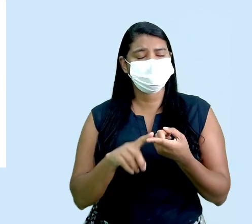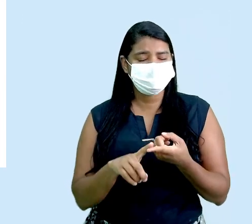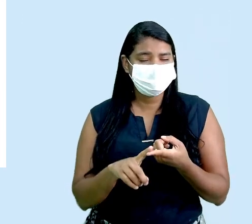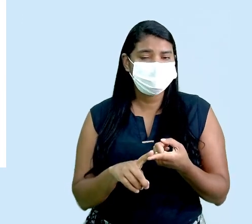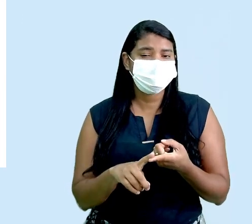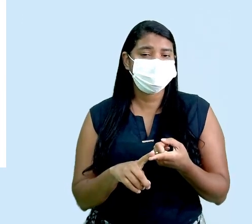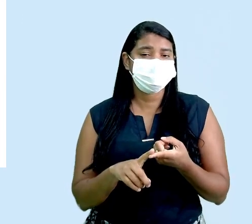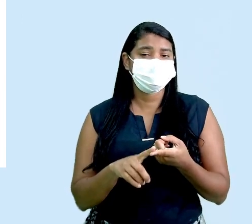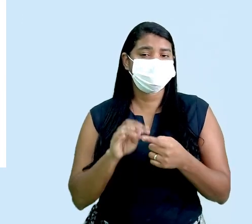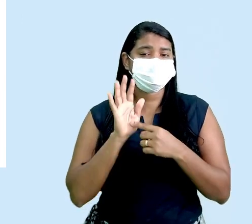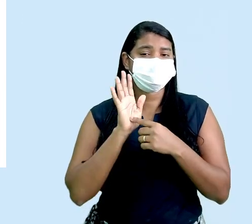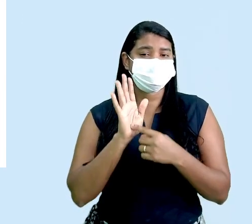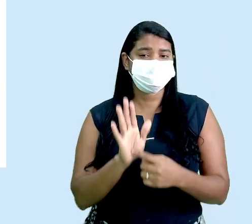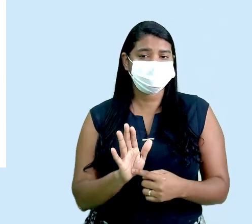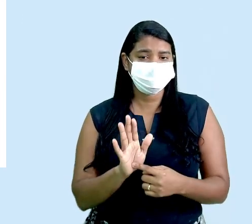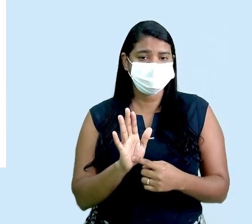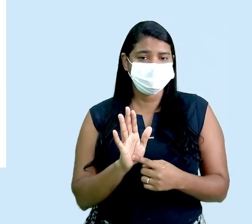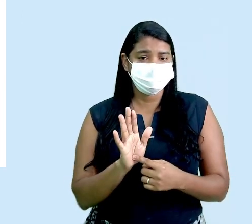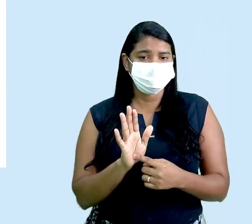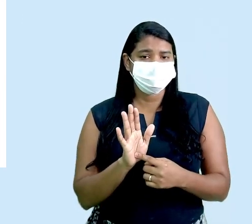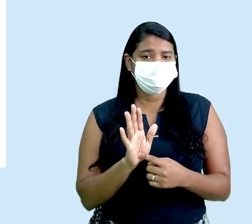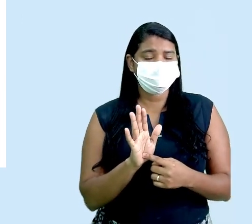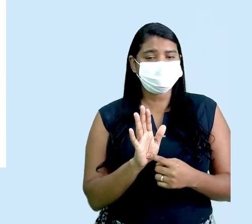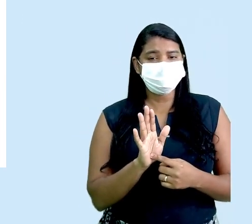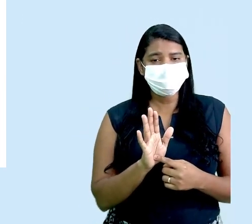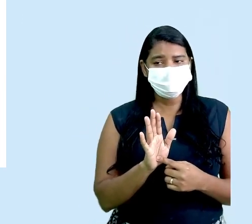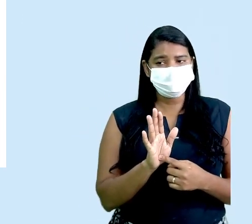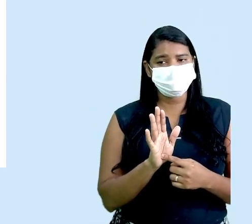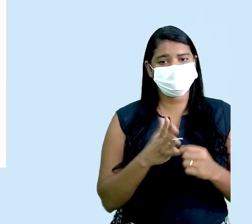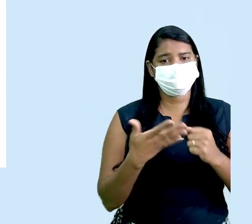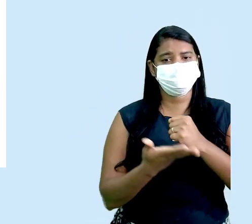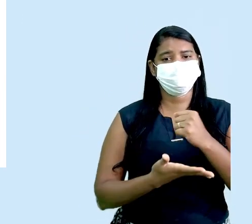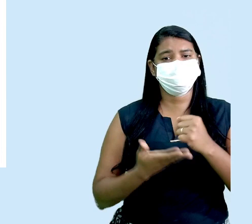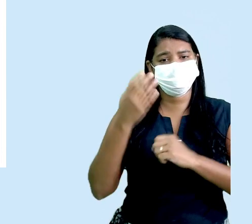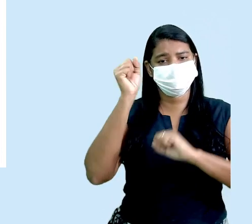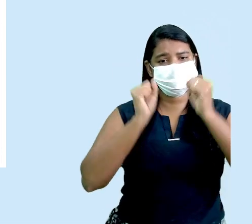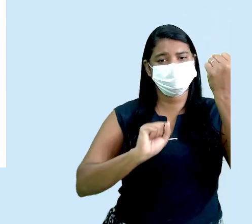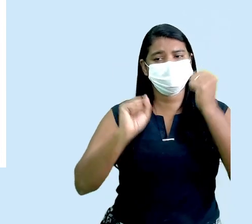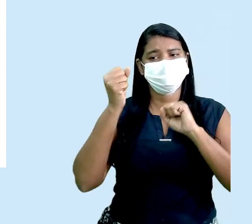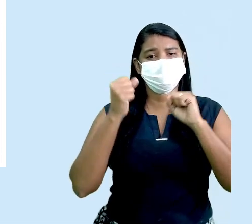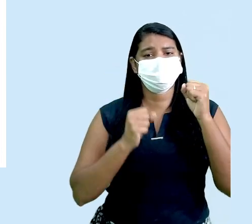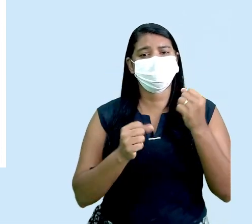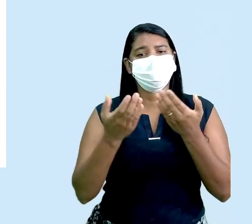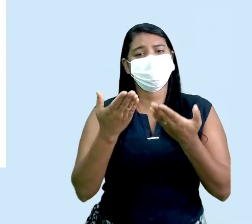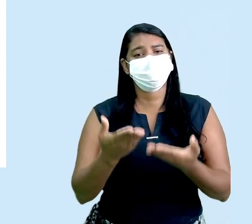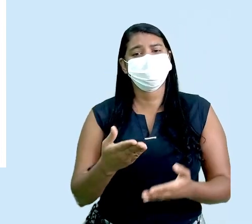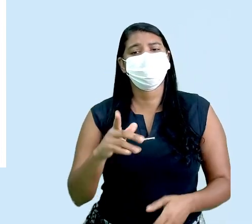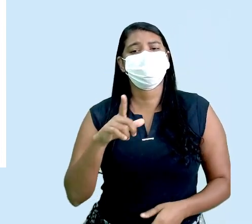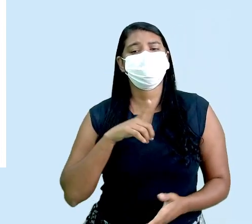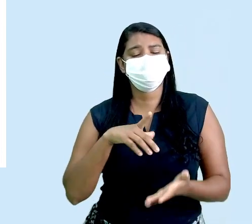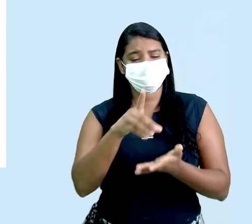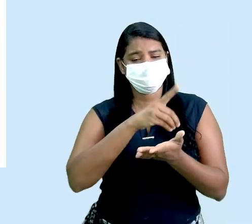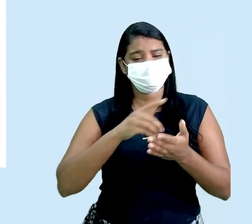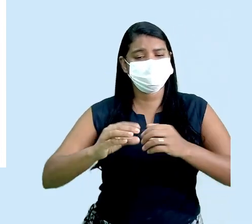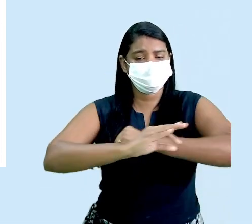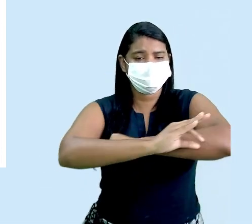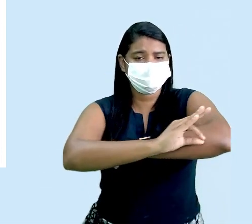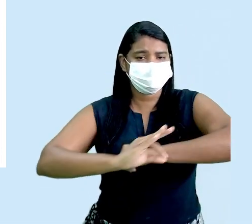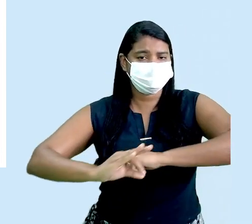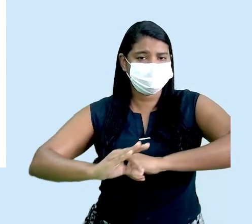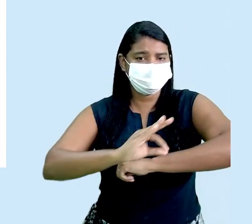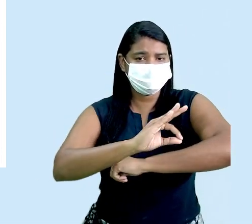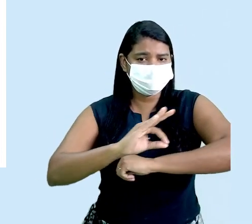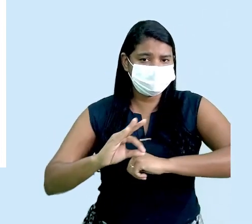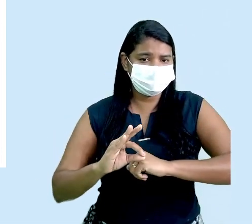do ideário estético, né, baseado na industrialização. Então você vai ter o Art Deco na arquitetura, você vai ter no